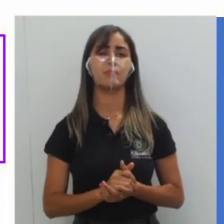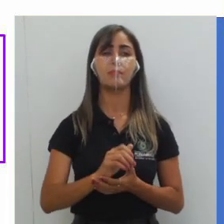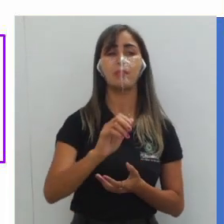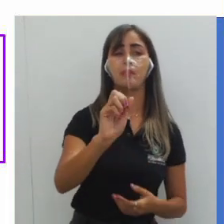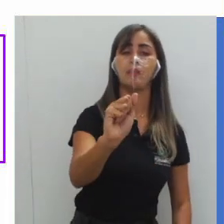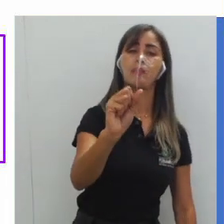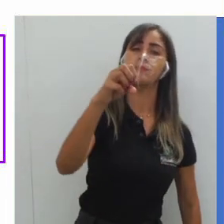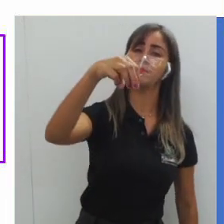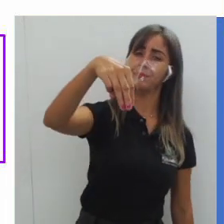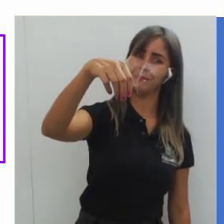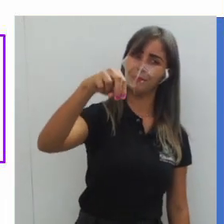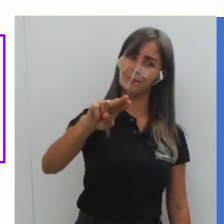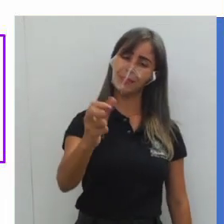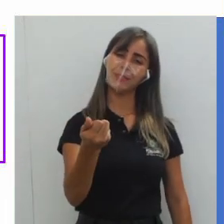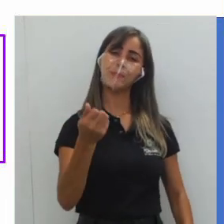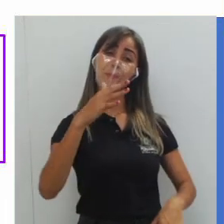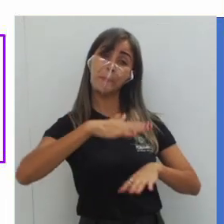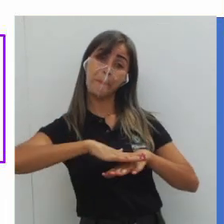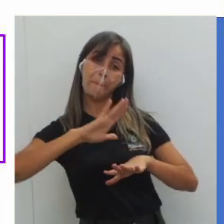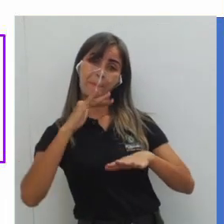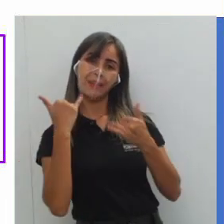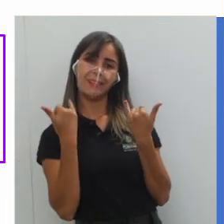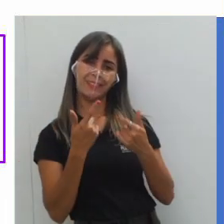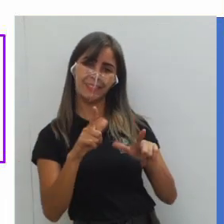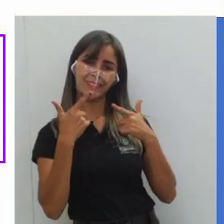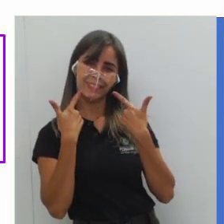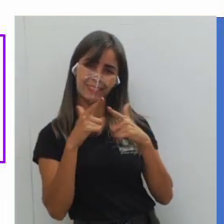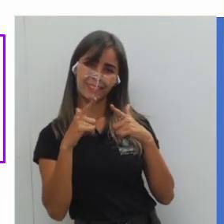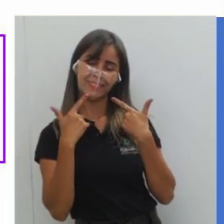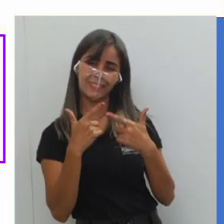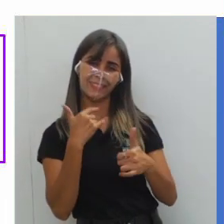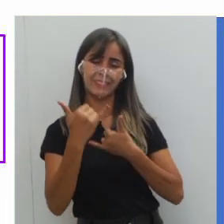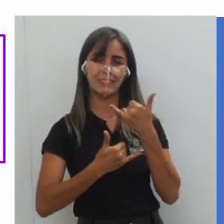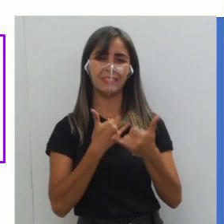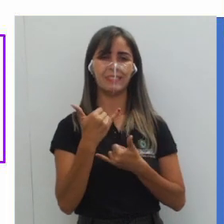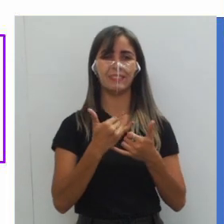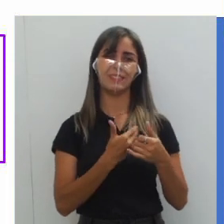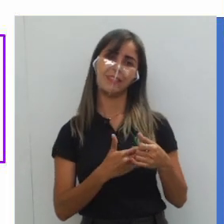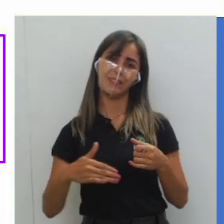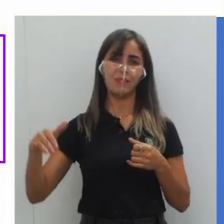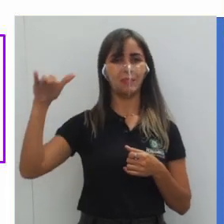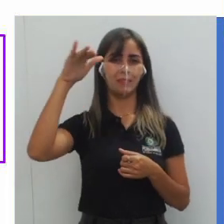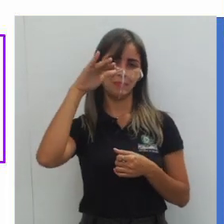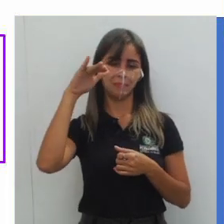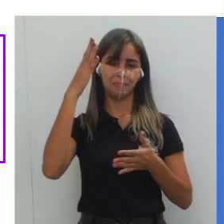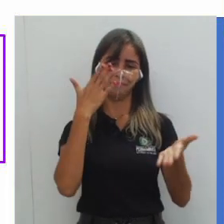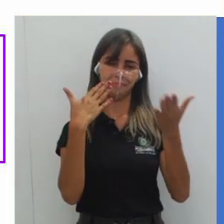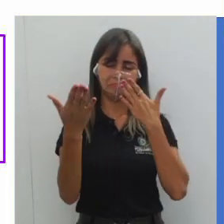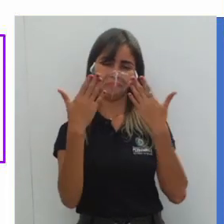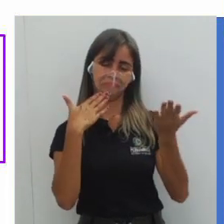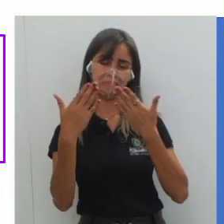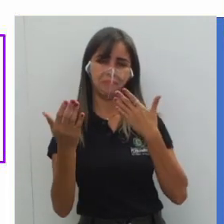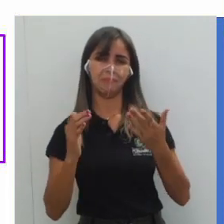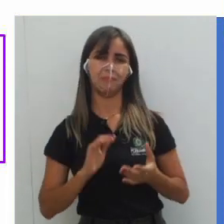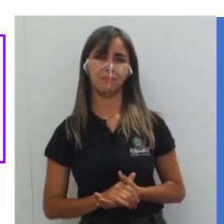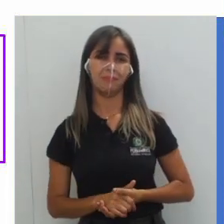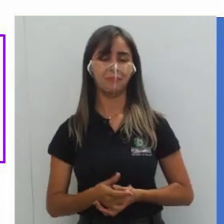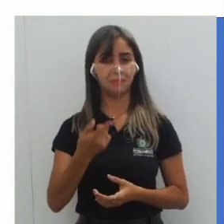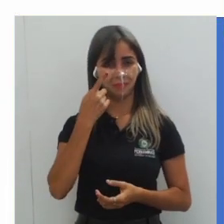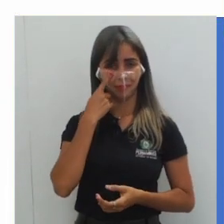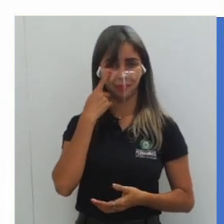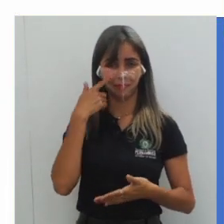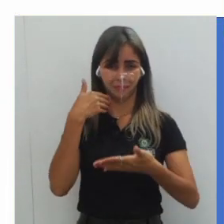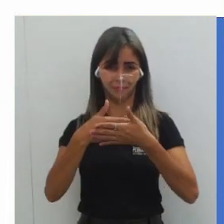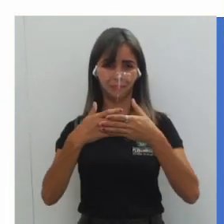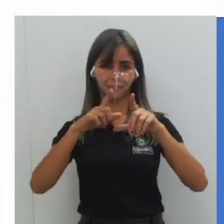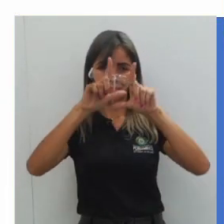o Among Us é o mais divertido. Então, a gente elevou o nível da comparação. Então,